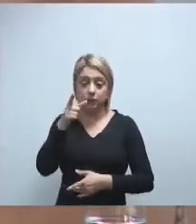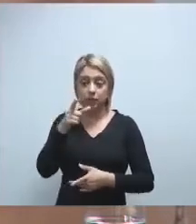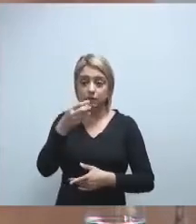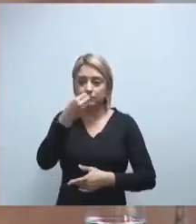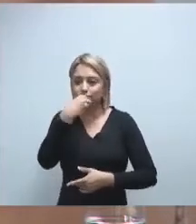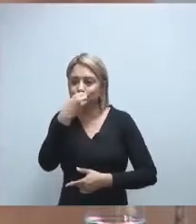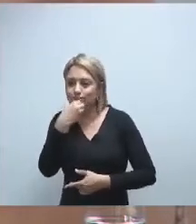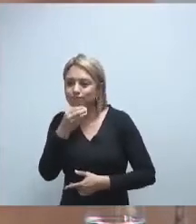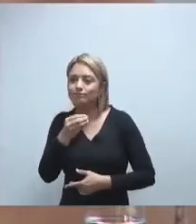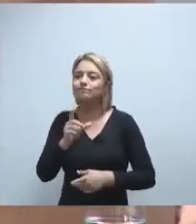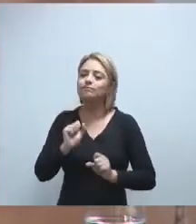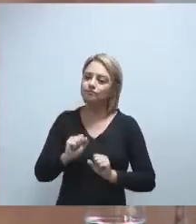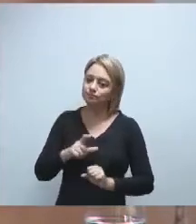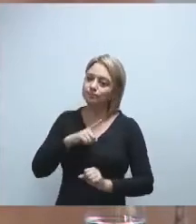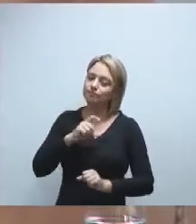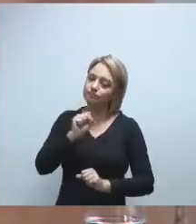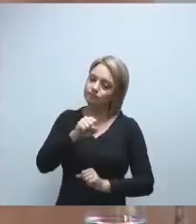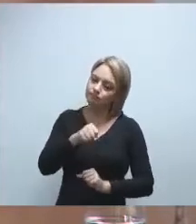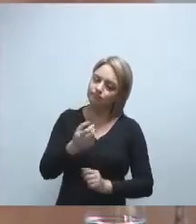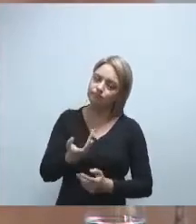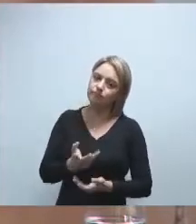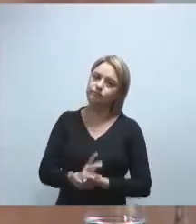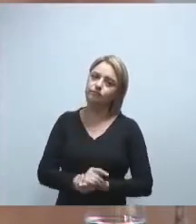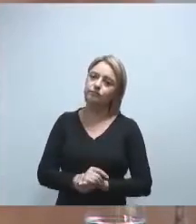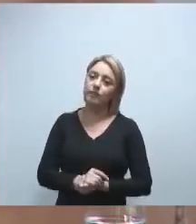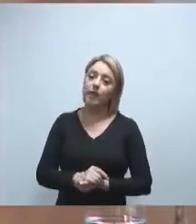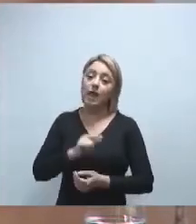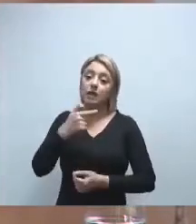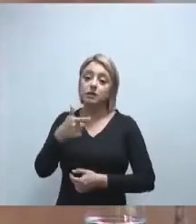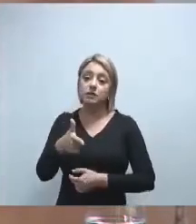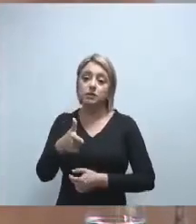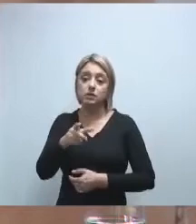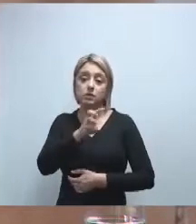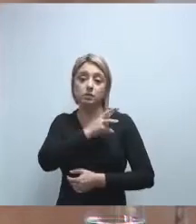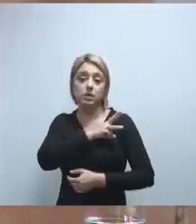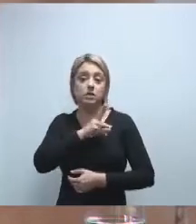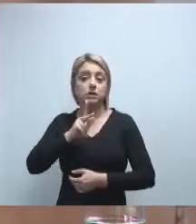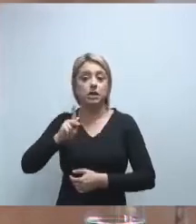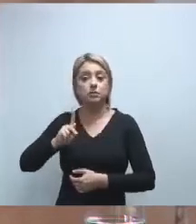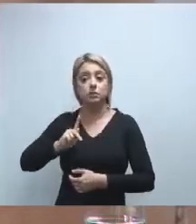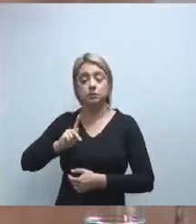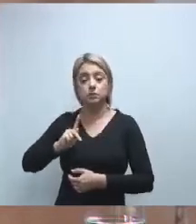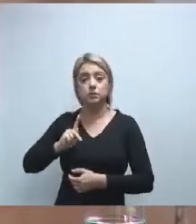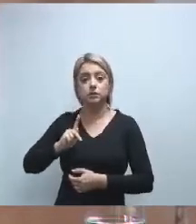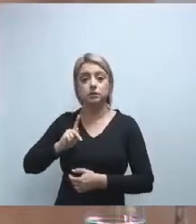pode existir se o ministério público